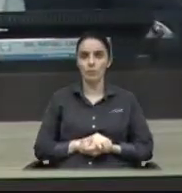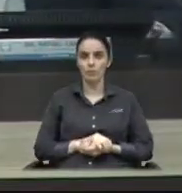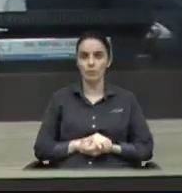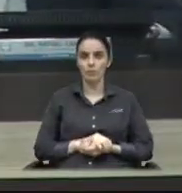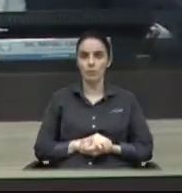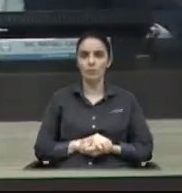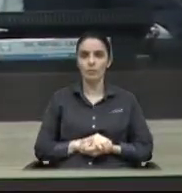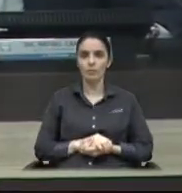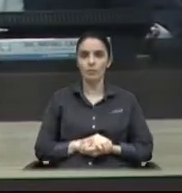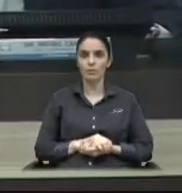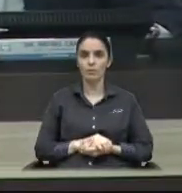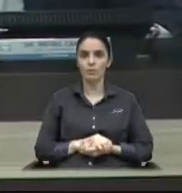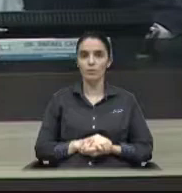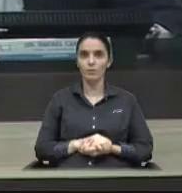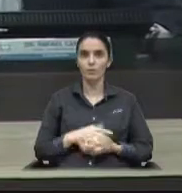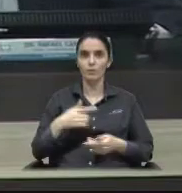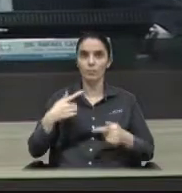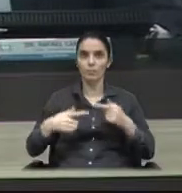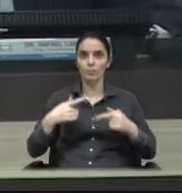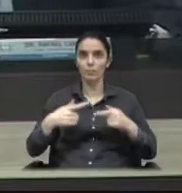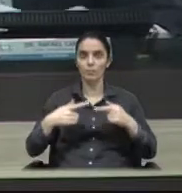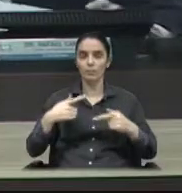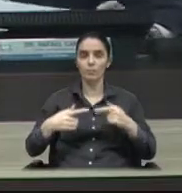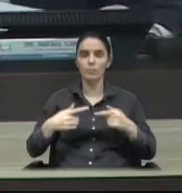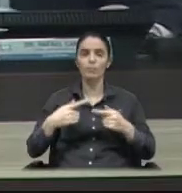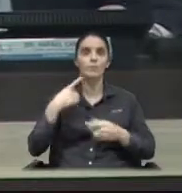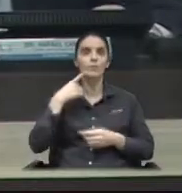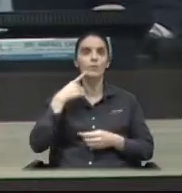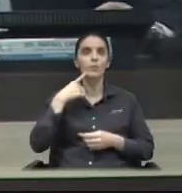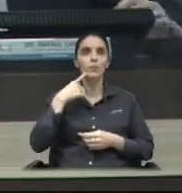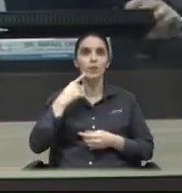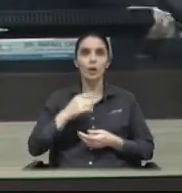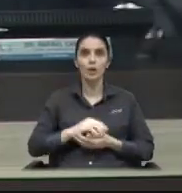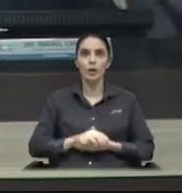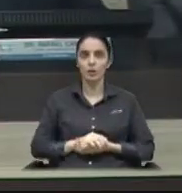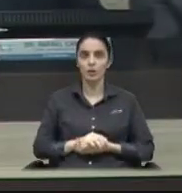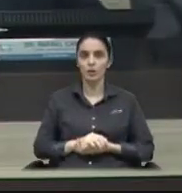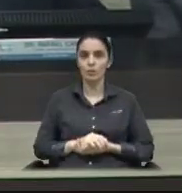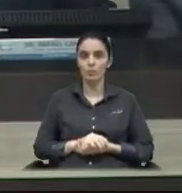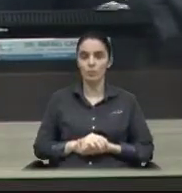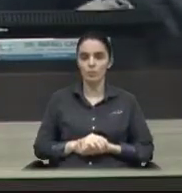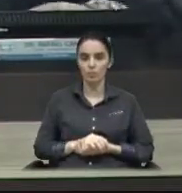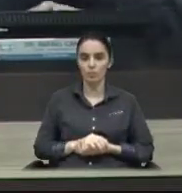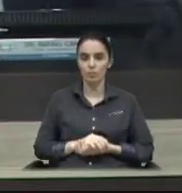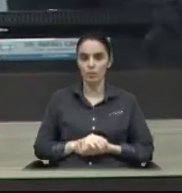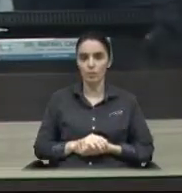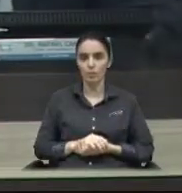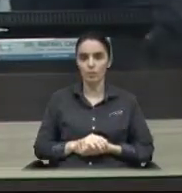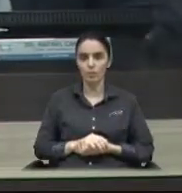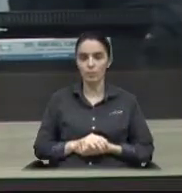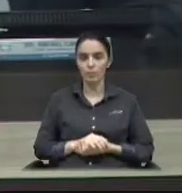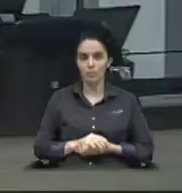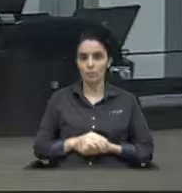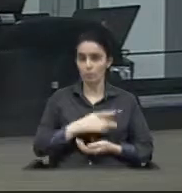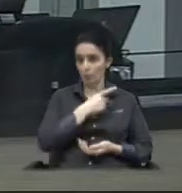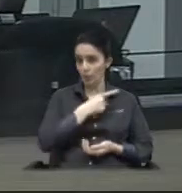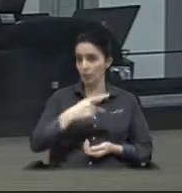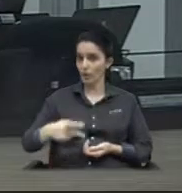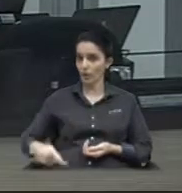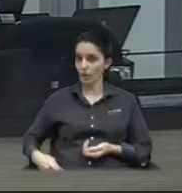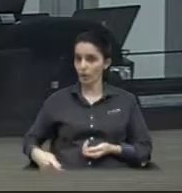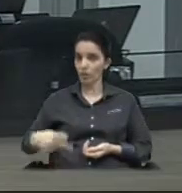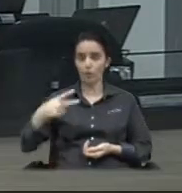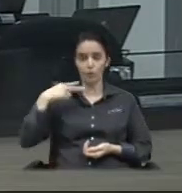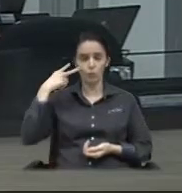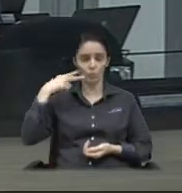eu quero discutir a ilusão a ser discutido com a palavra o vereador cleyton silva presidente novos